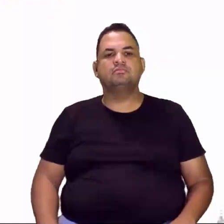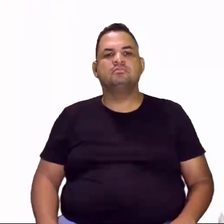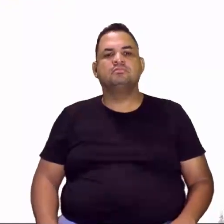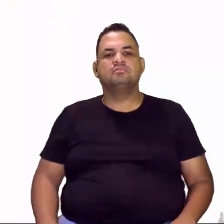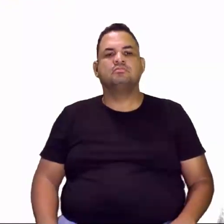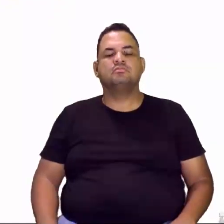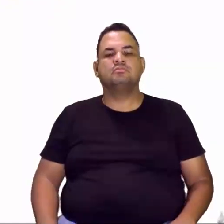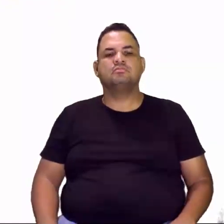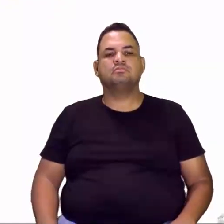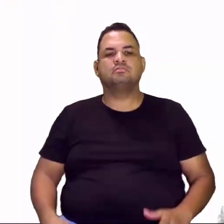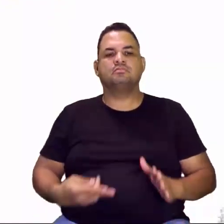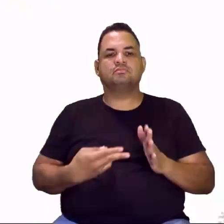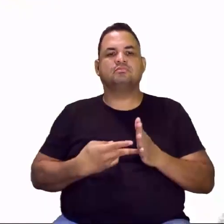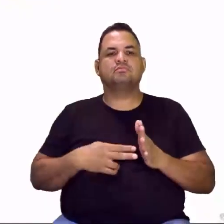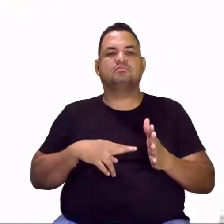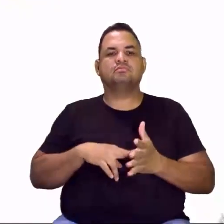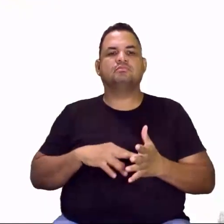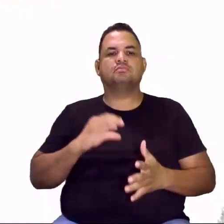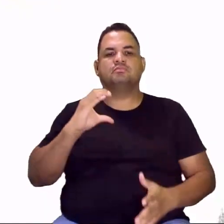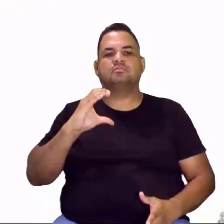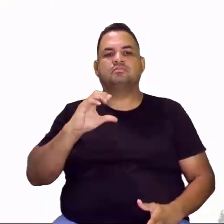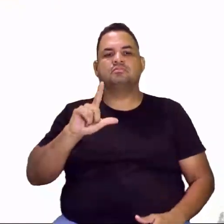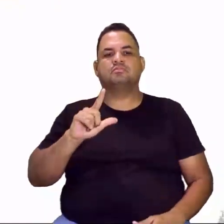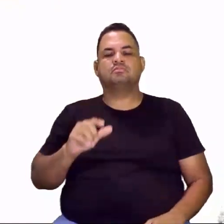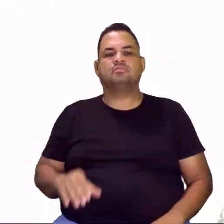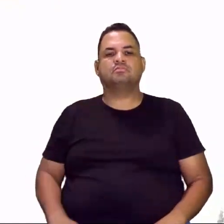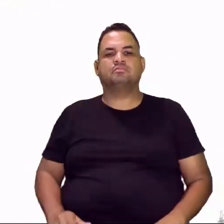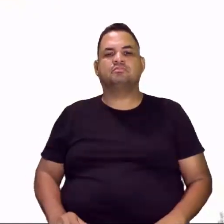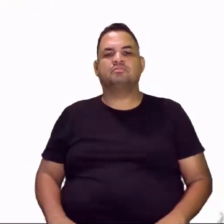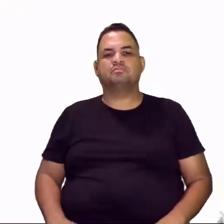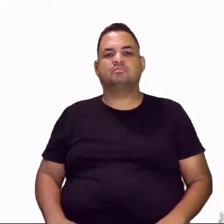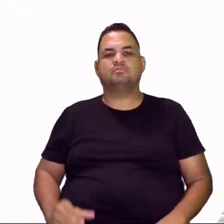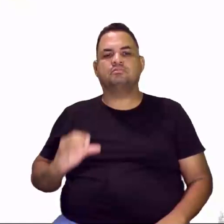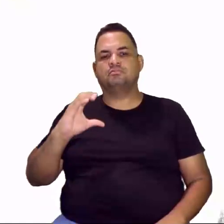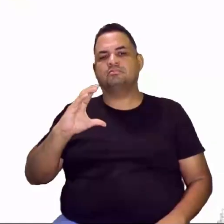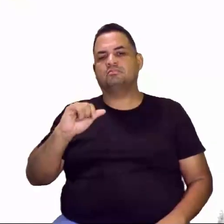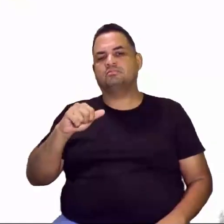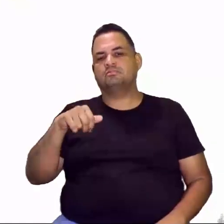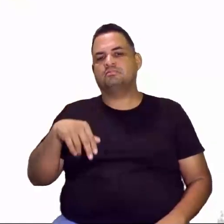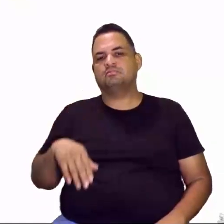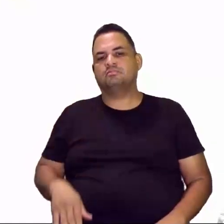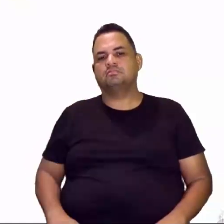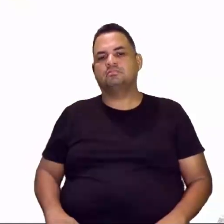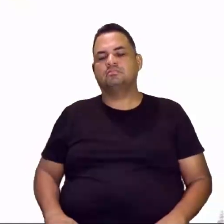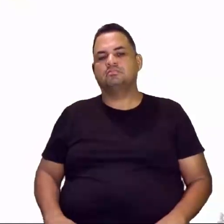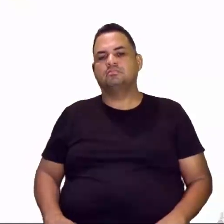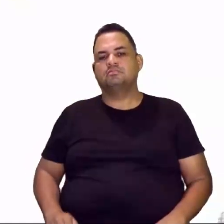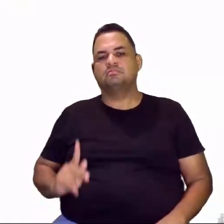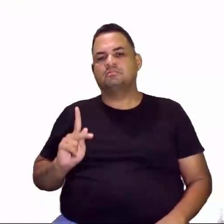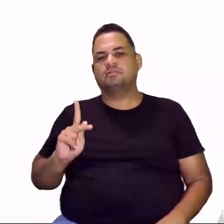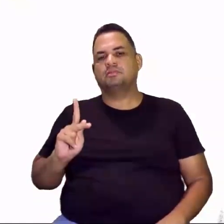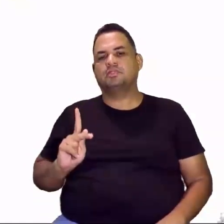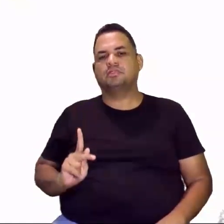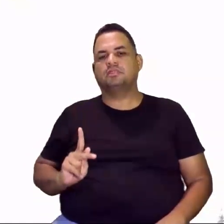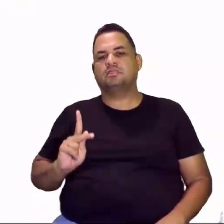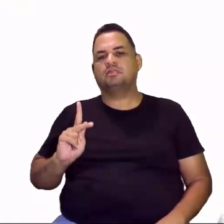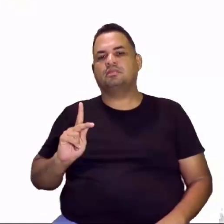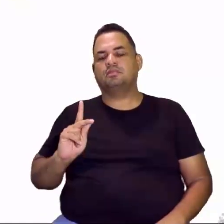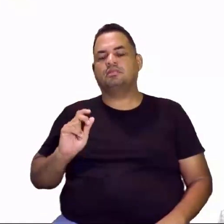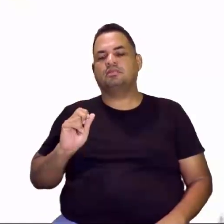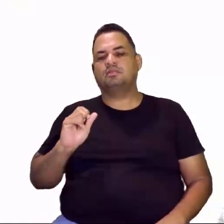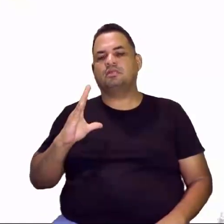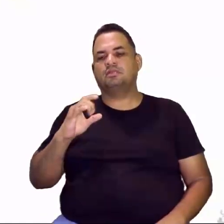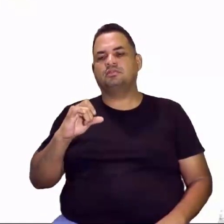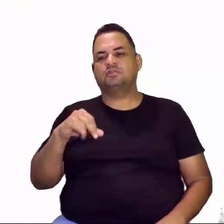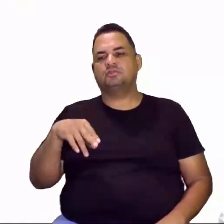Cloreto de magnésio significa que o cloro é o meu ânion, o cloreto é o meu ânion, e o cátion é o magnésio. Quem é